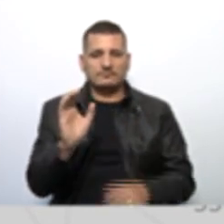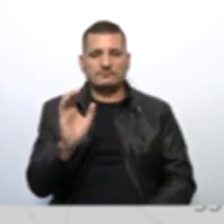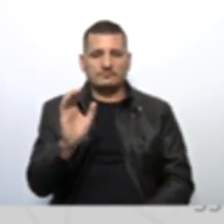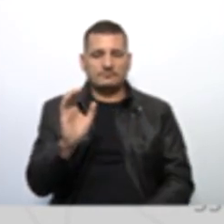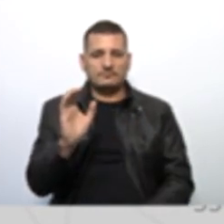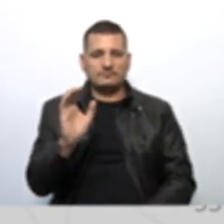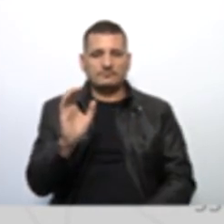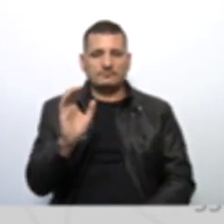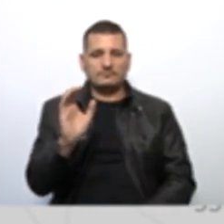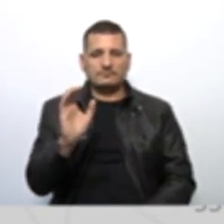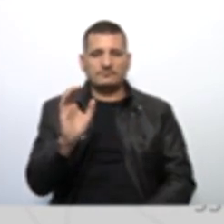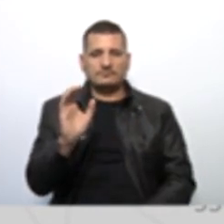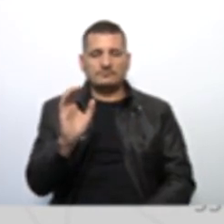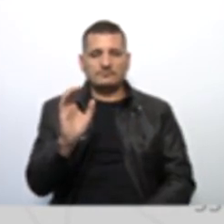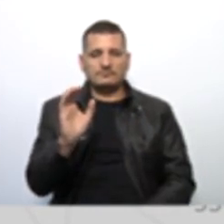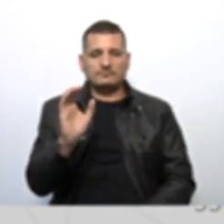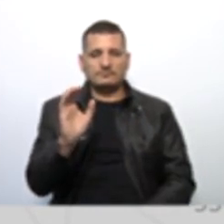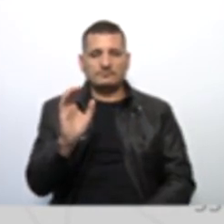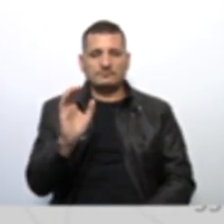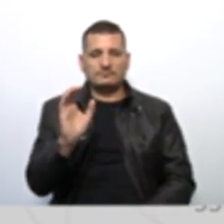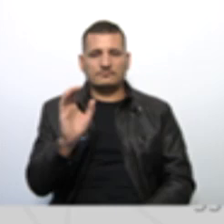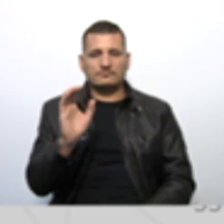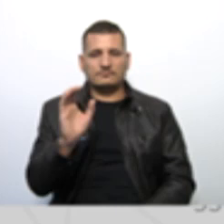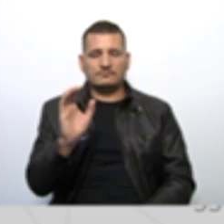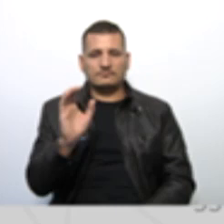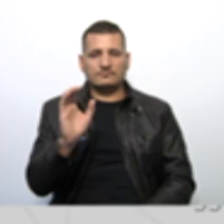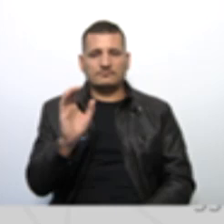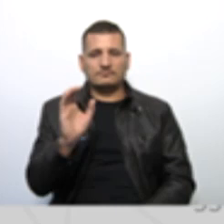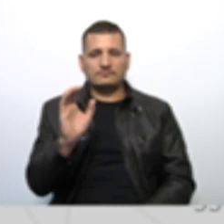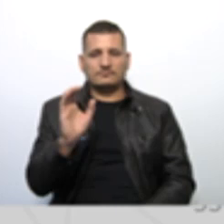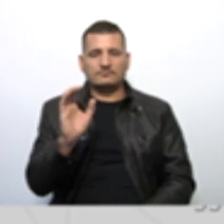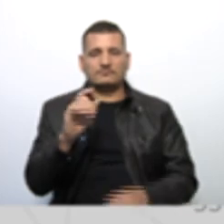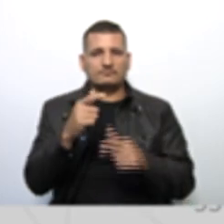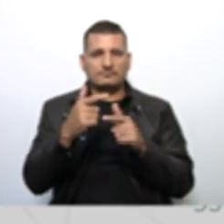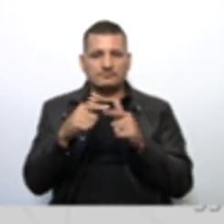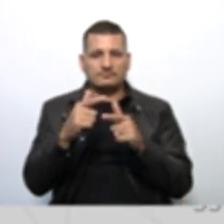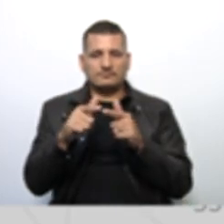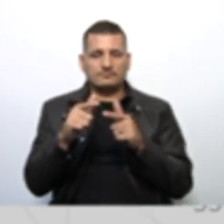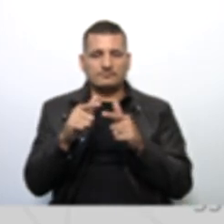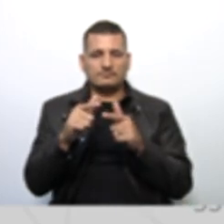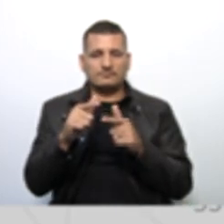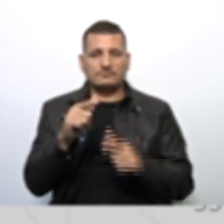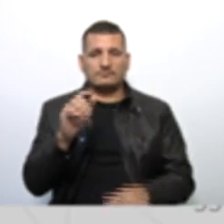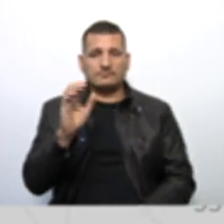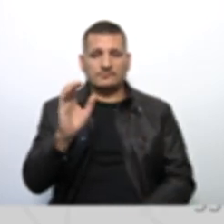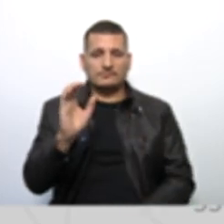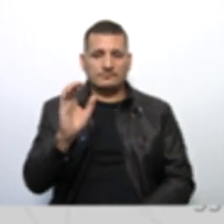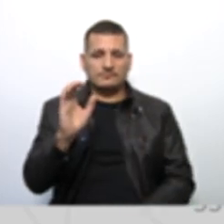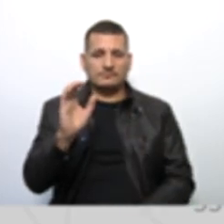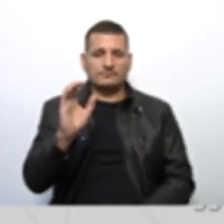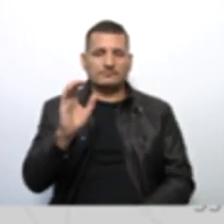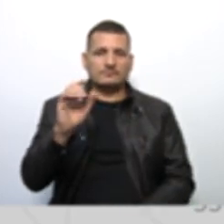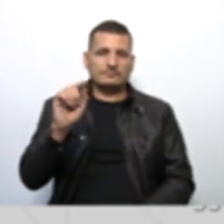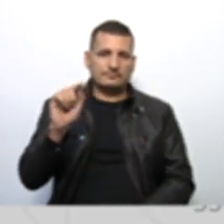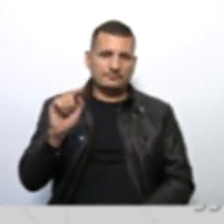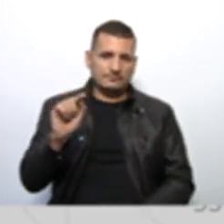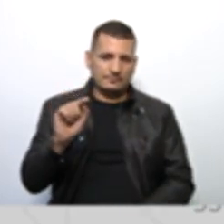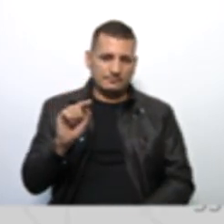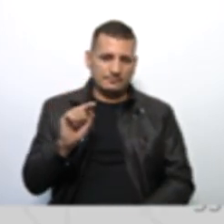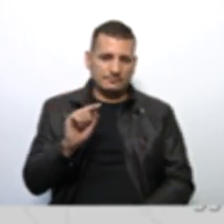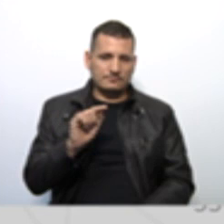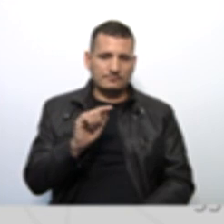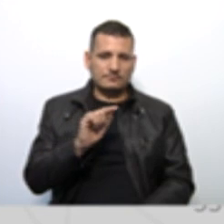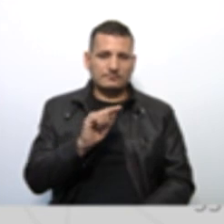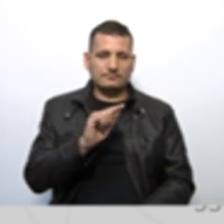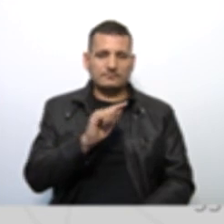C. Então houve um problema. A partir de C, C, D, E,